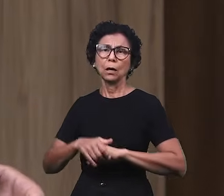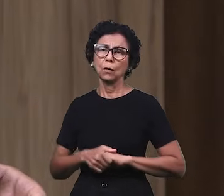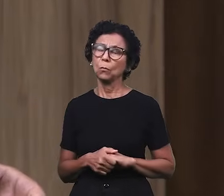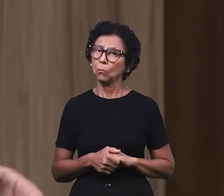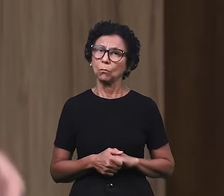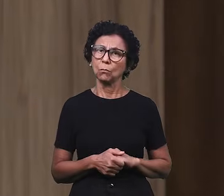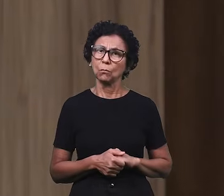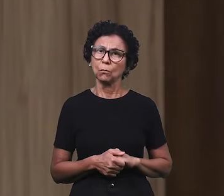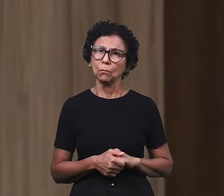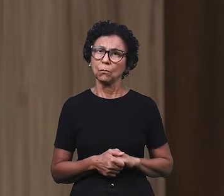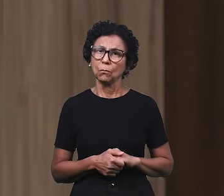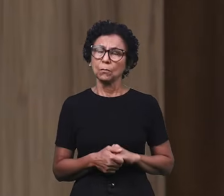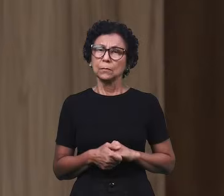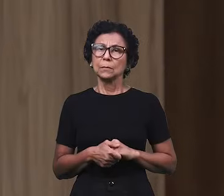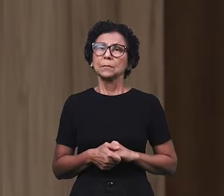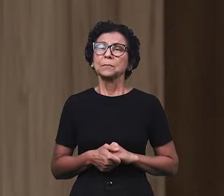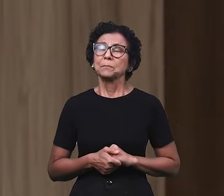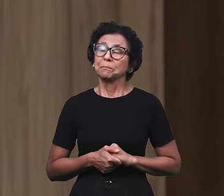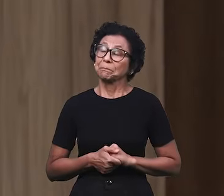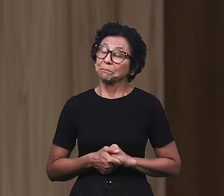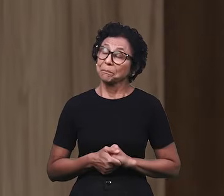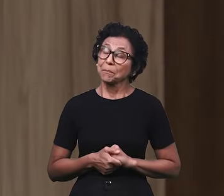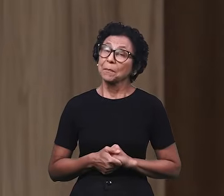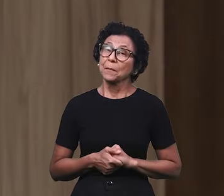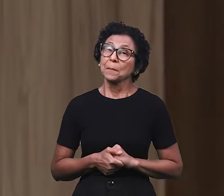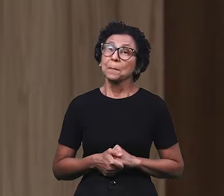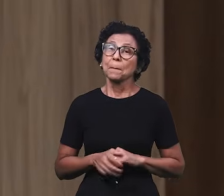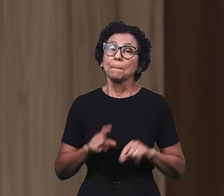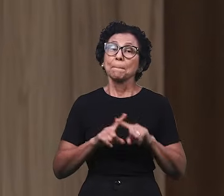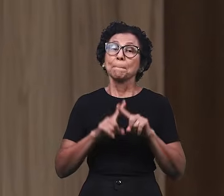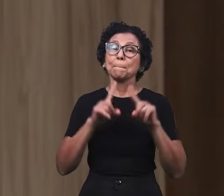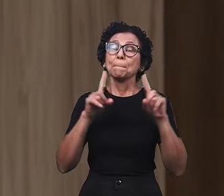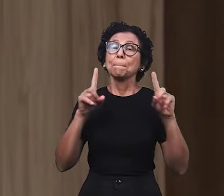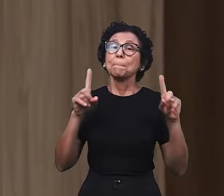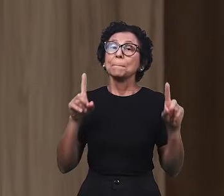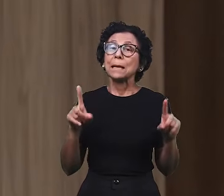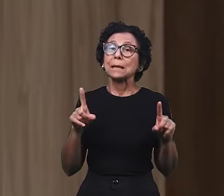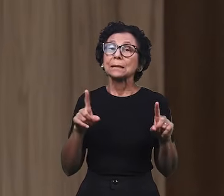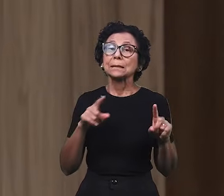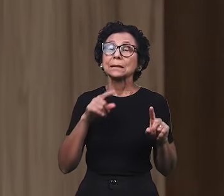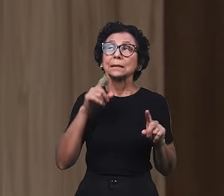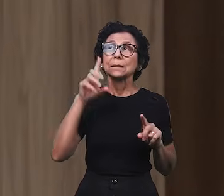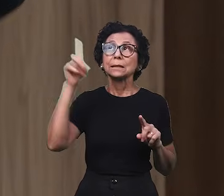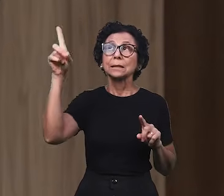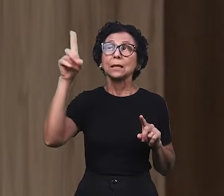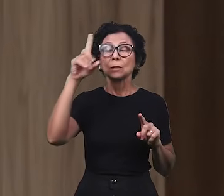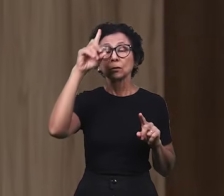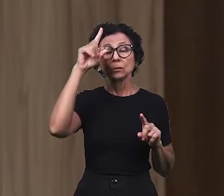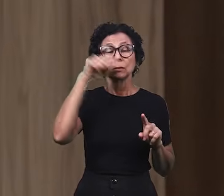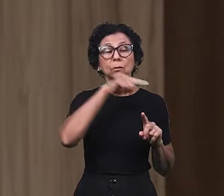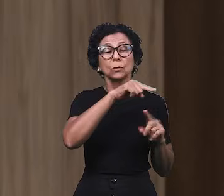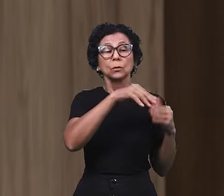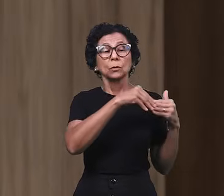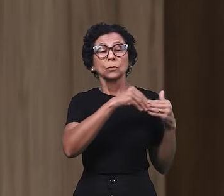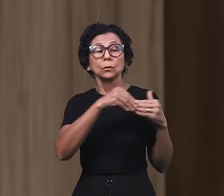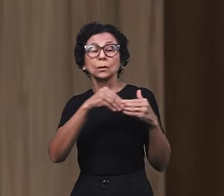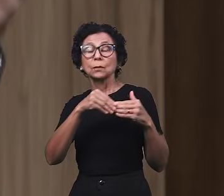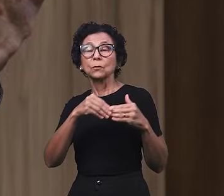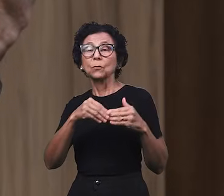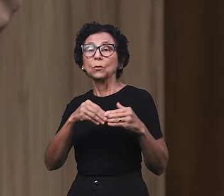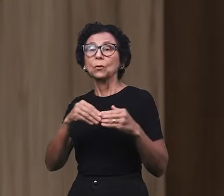em Belém, mas Deus, pela sua sabedoria, os levou a Jerusalém. Imagina